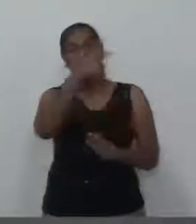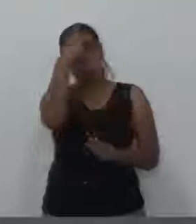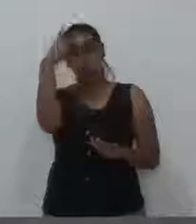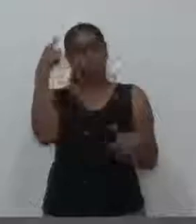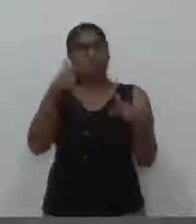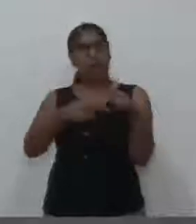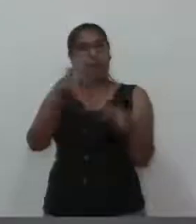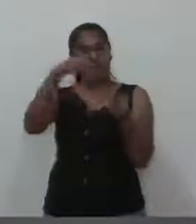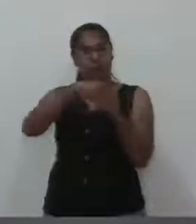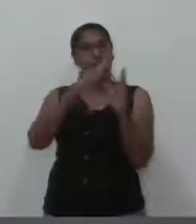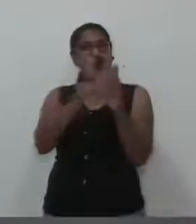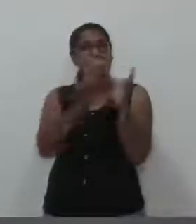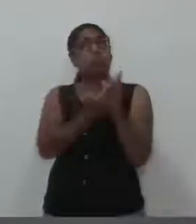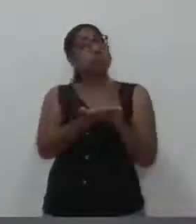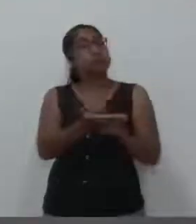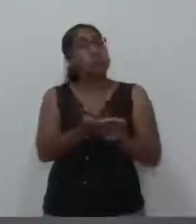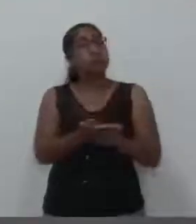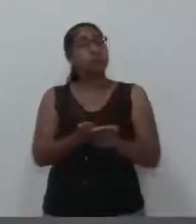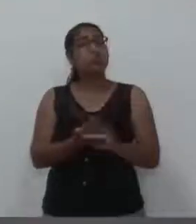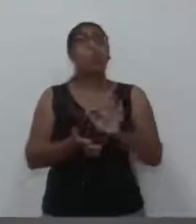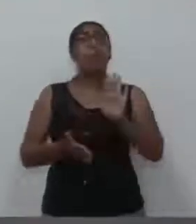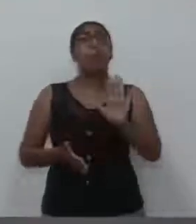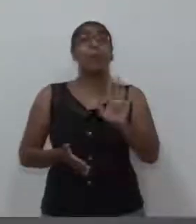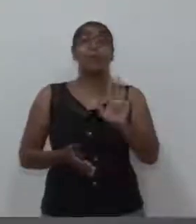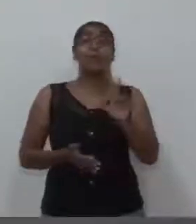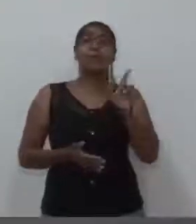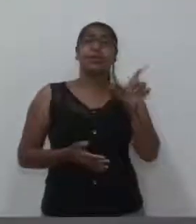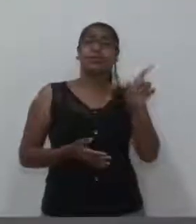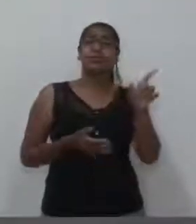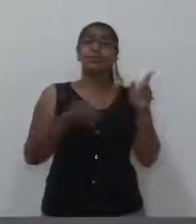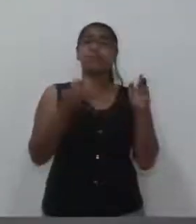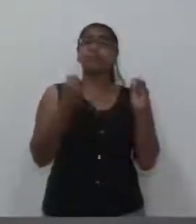esse empoderamento. Com todo o prazer.